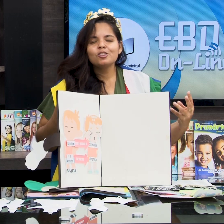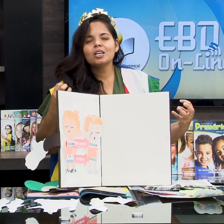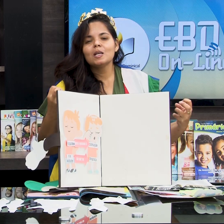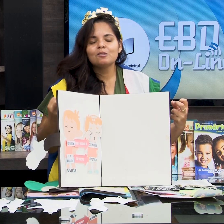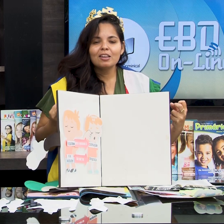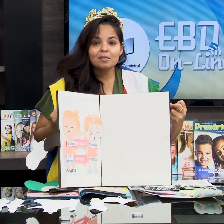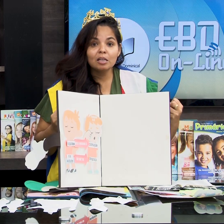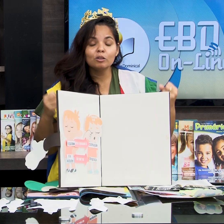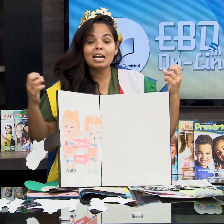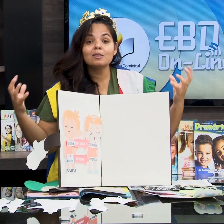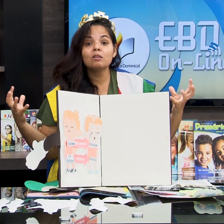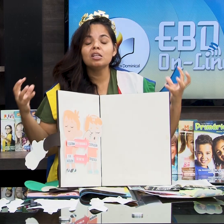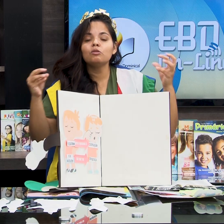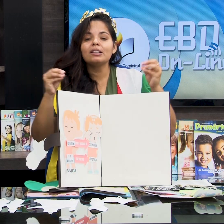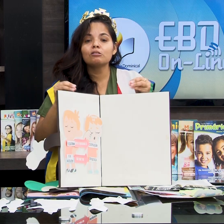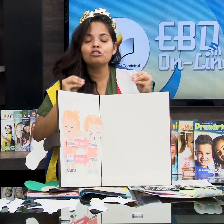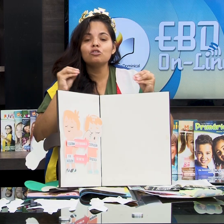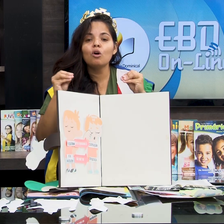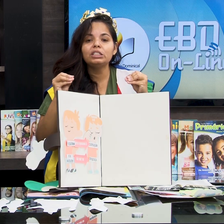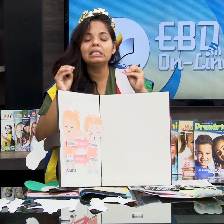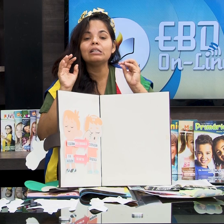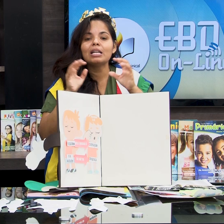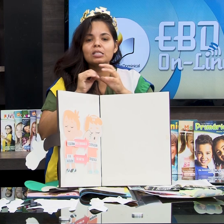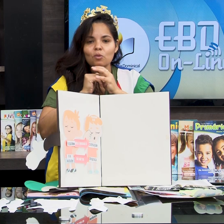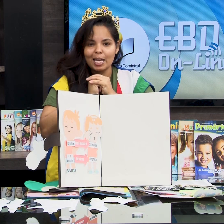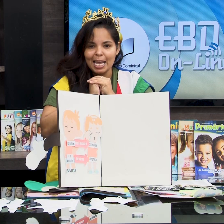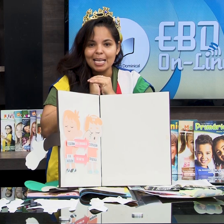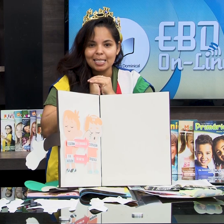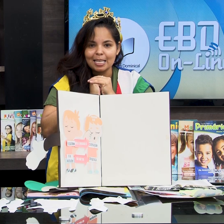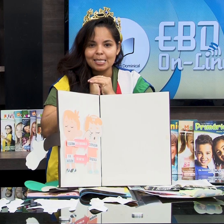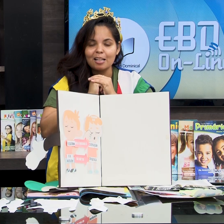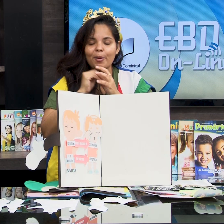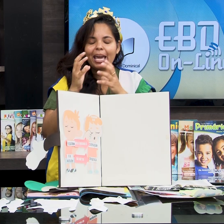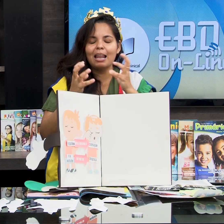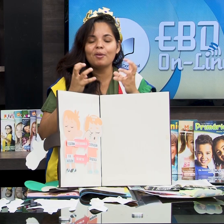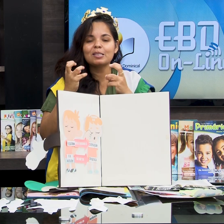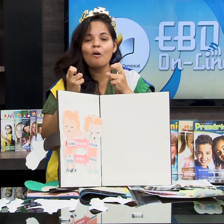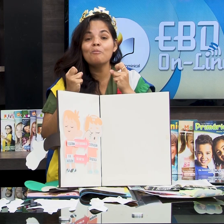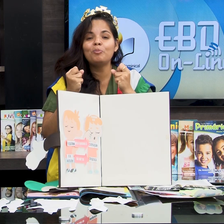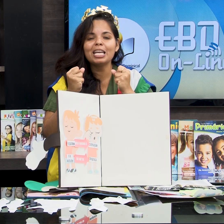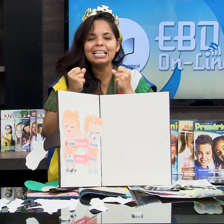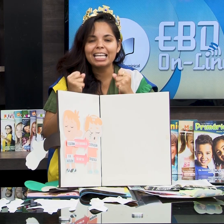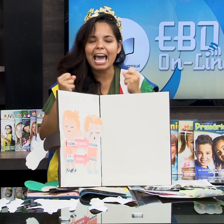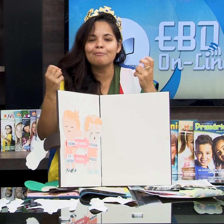trabalhando e mastigando esse versículo, trazendo situações do cotidiano da sua criança, tá certo? Para que ela